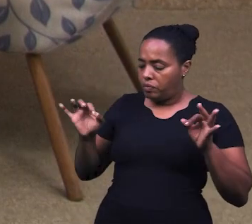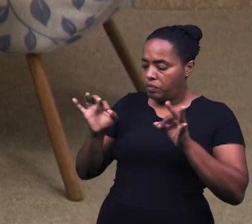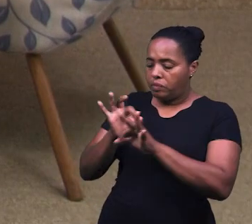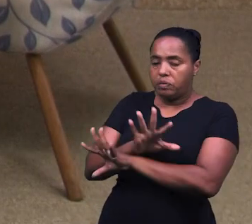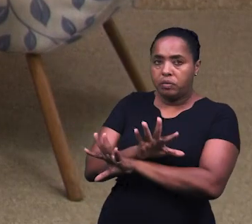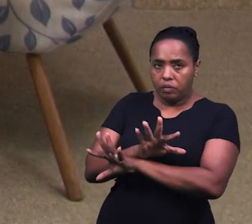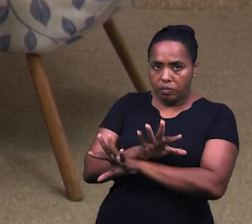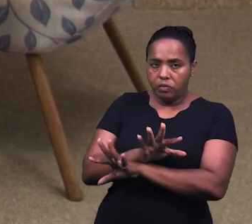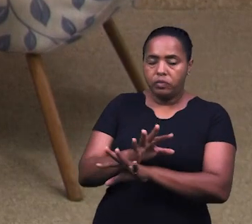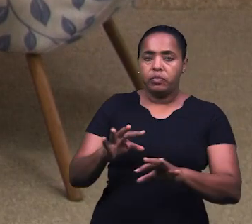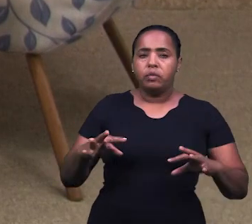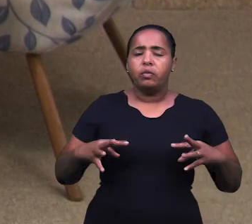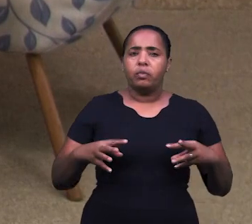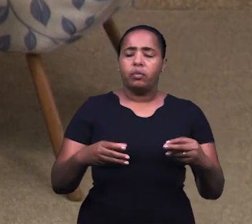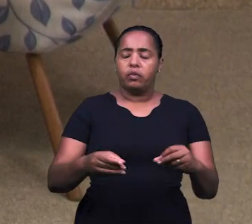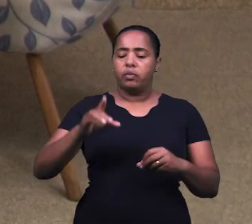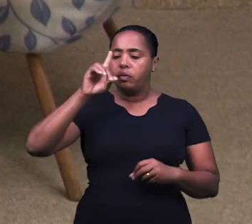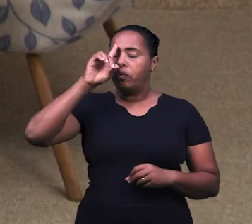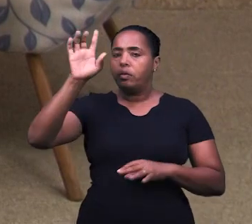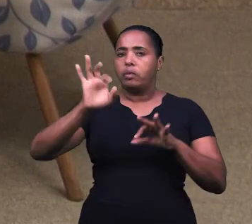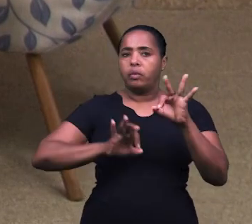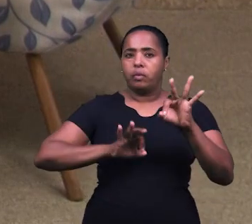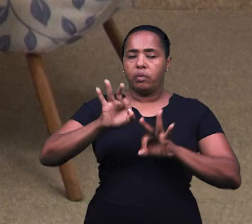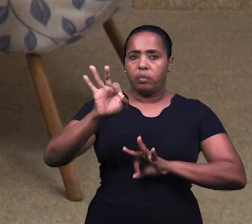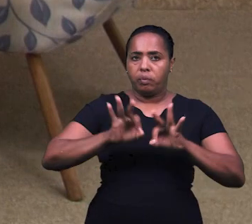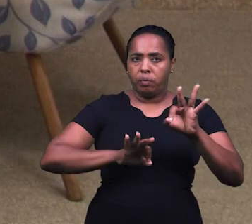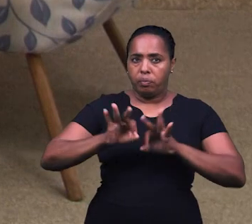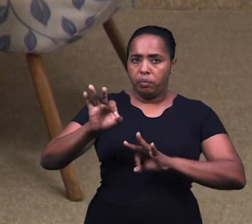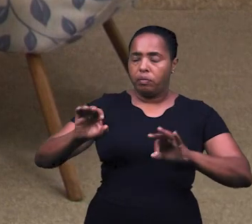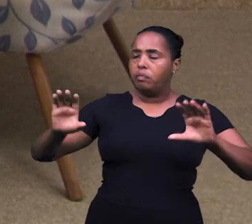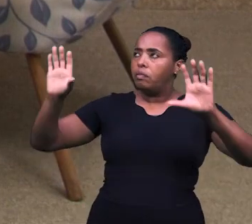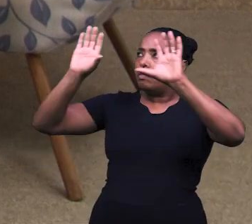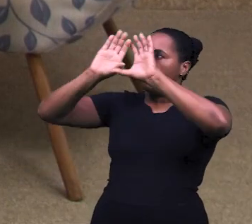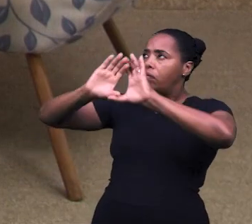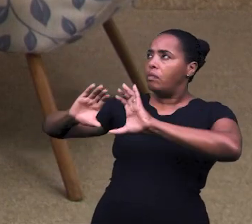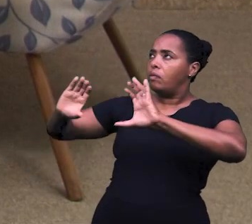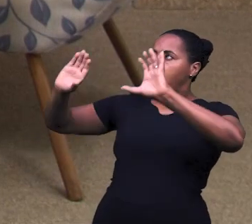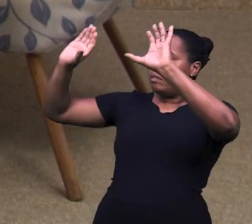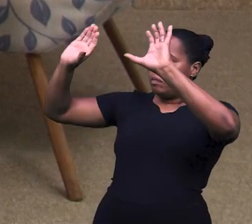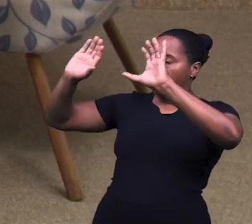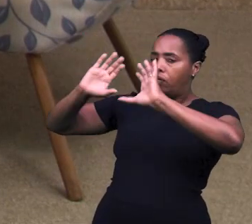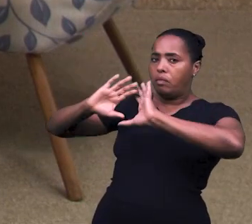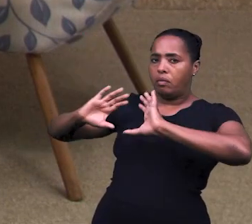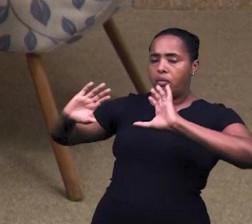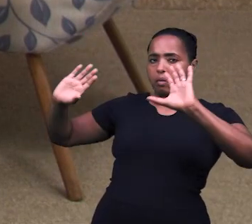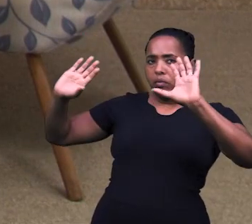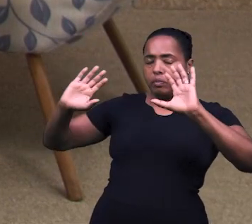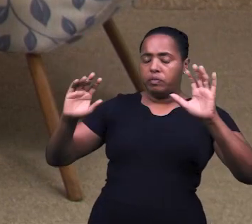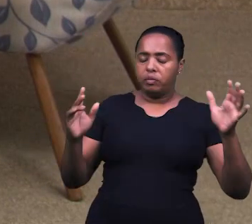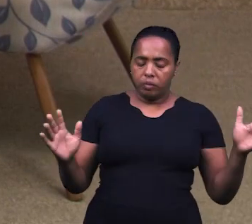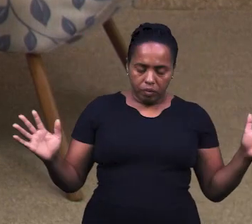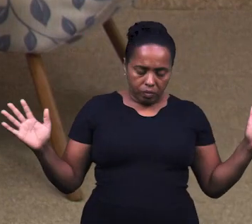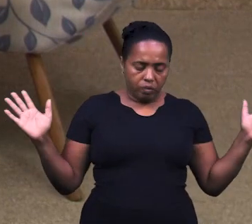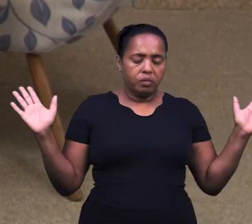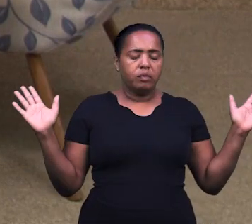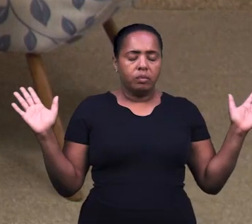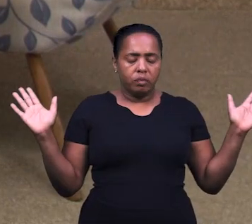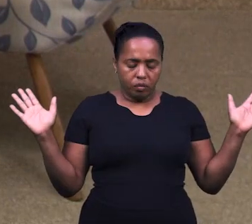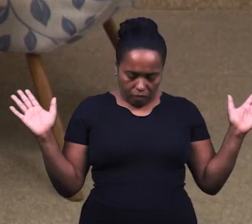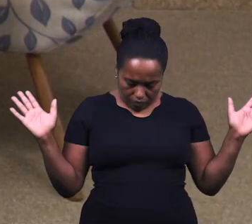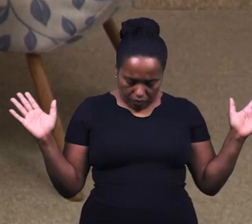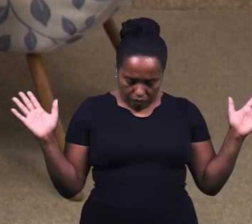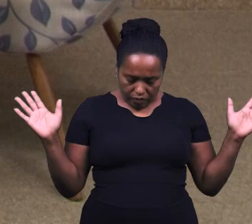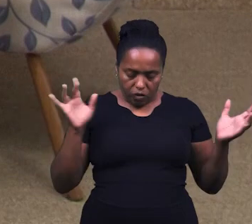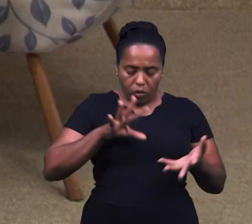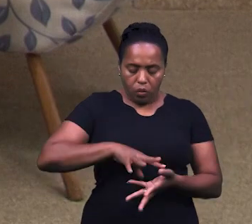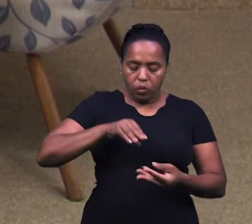consumado. Digamos ali que tudo aquilo que Deus ele preparou, já desde lá na eternidade, ele quando ele inclinou ali a cabeça, Jesus ali